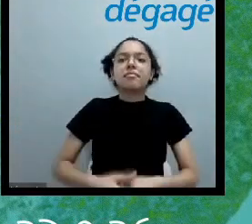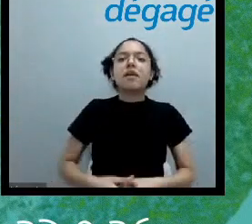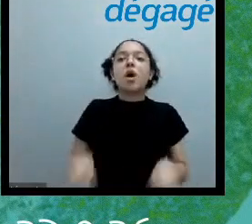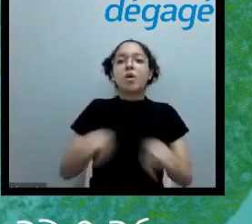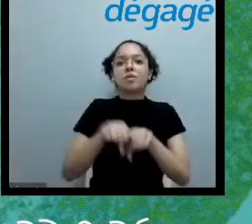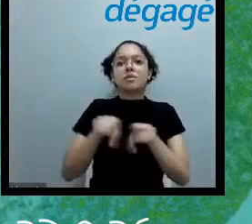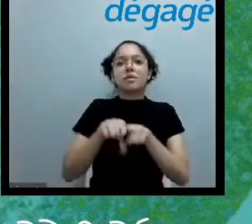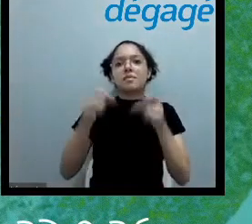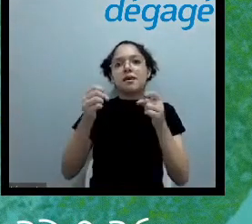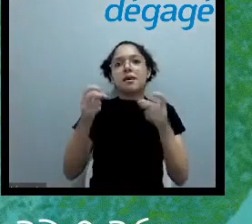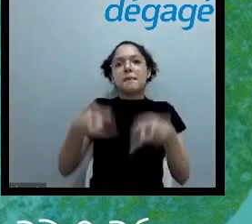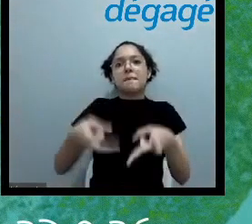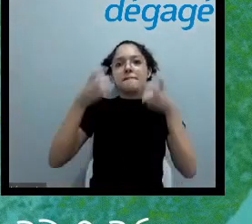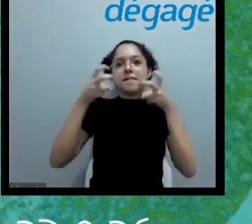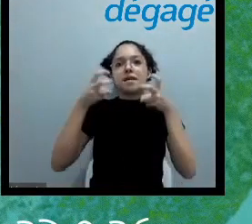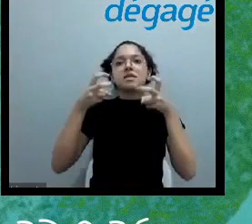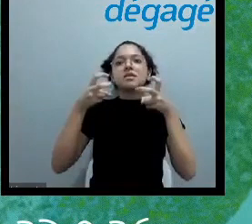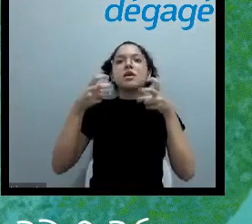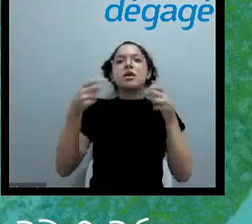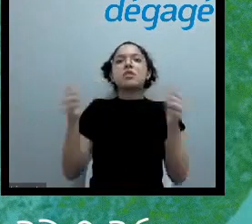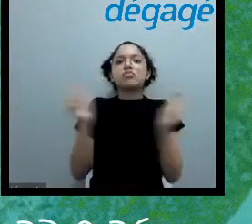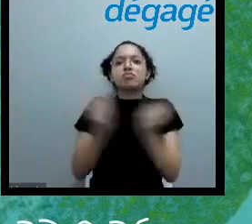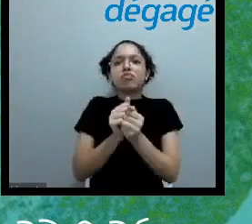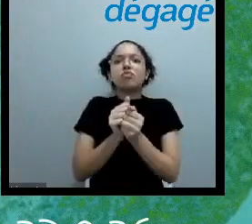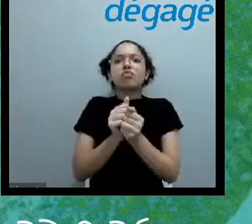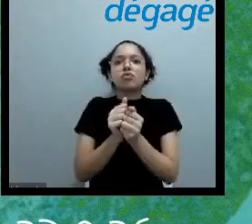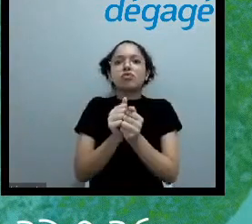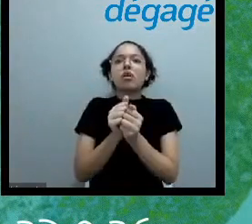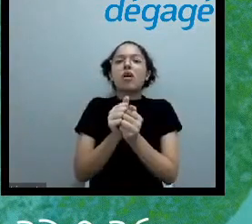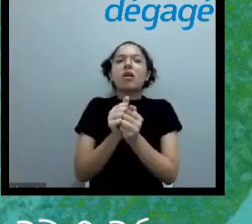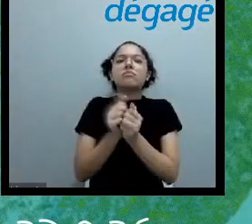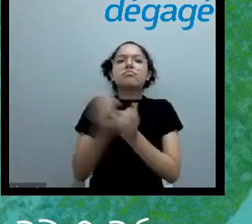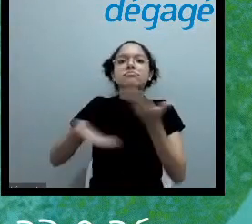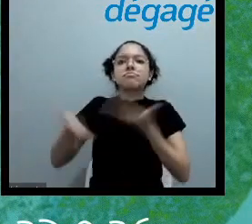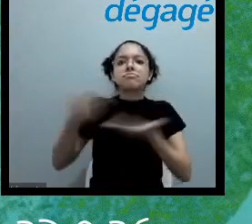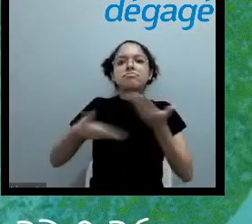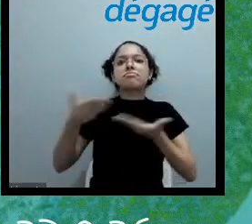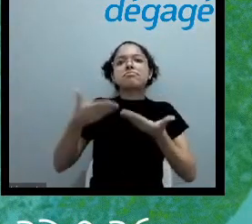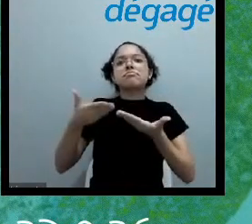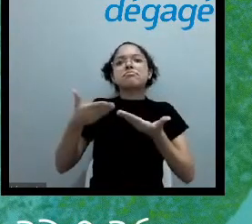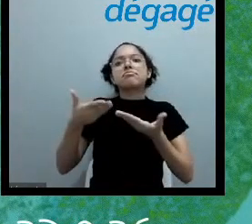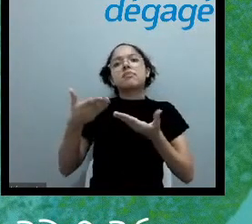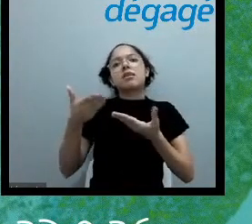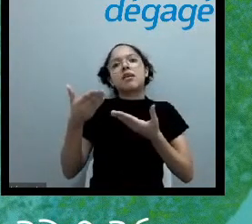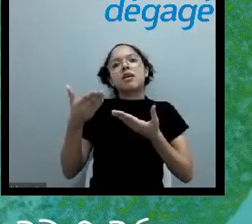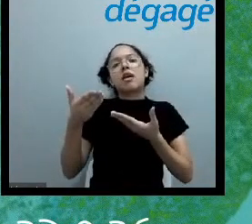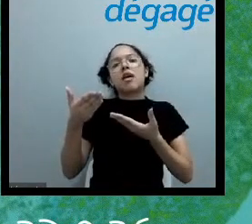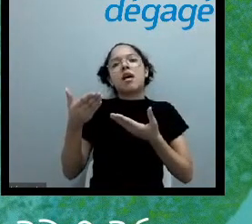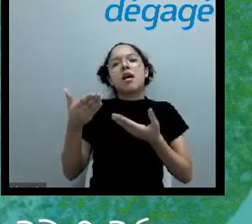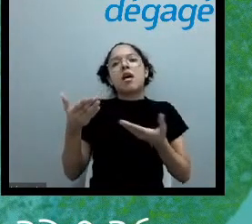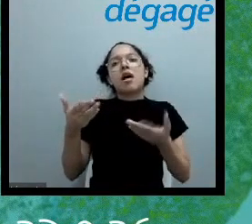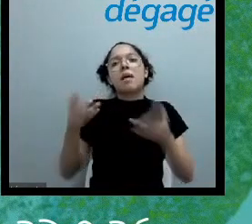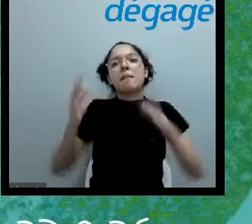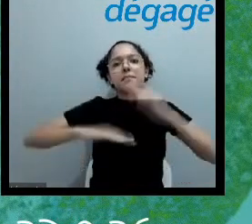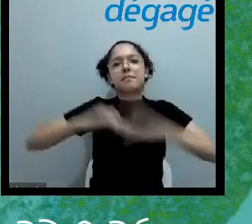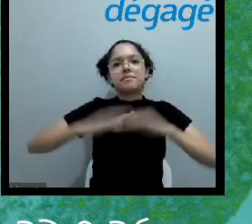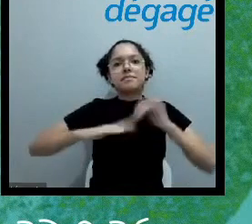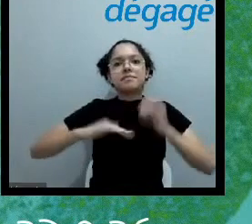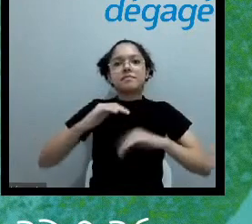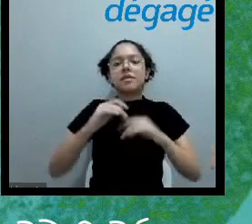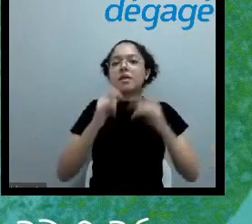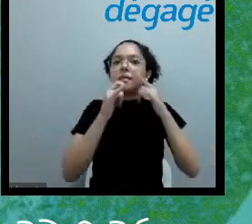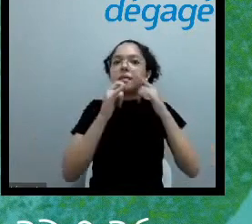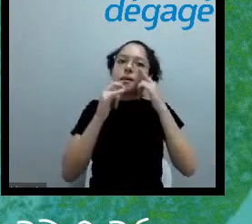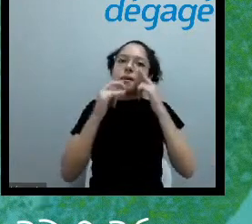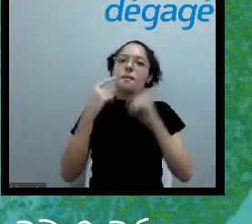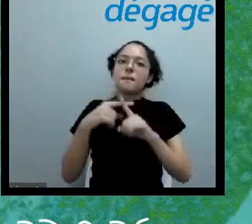como os meus colegas, é que a galera que está dentro dos autismos Tá de boa, só quer viver do seu jeito, quer produzir sua arte,